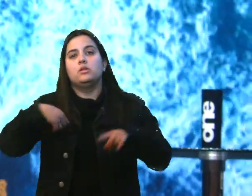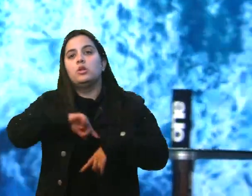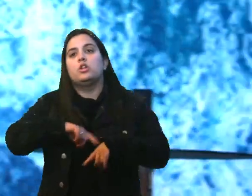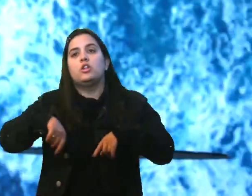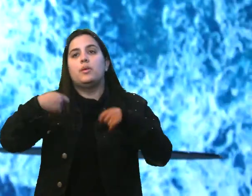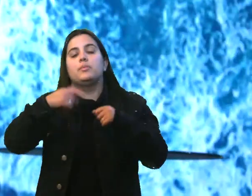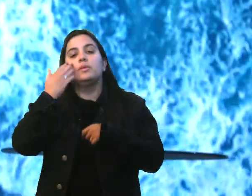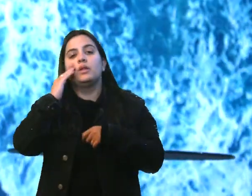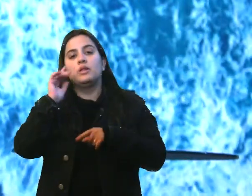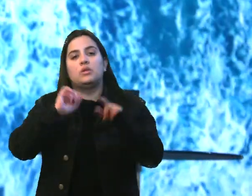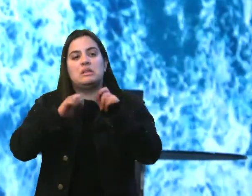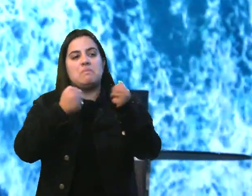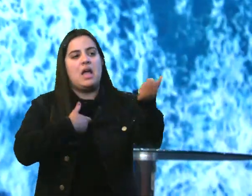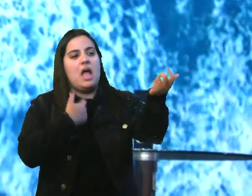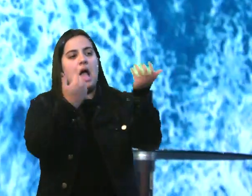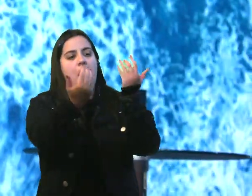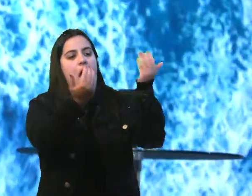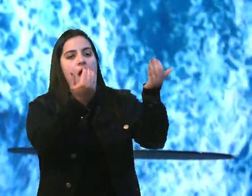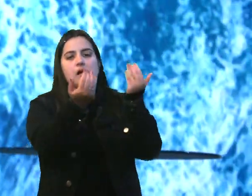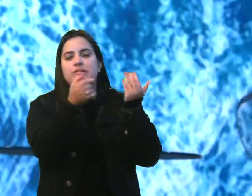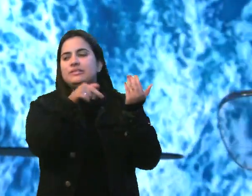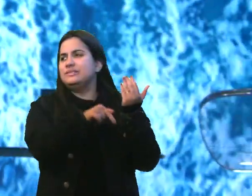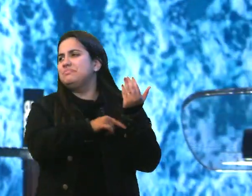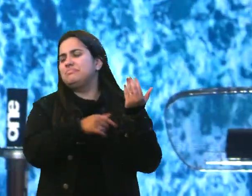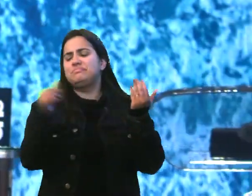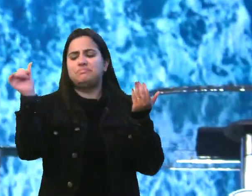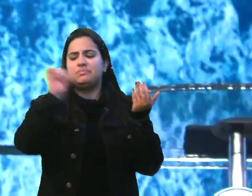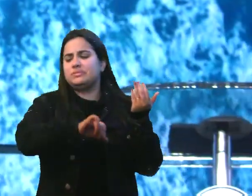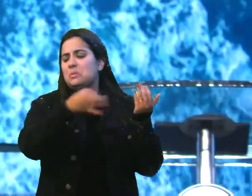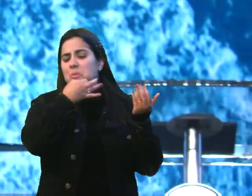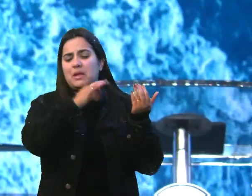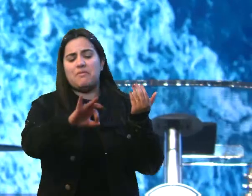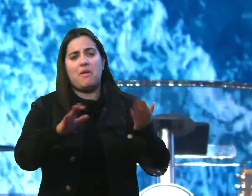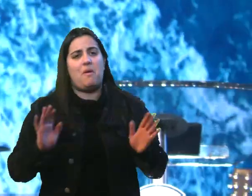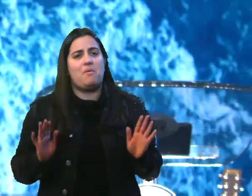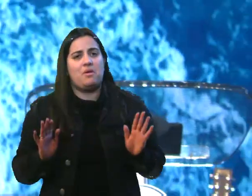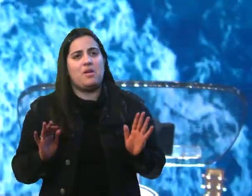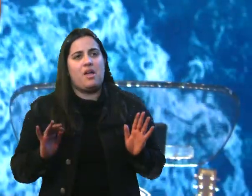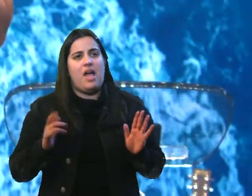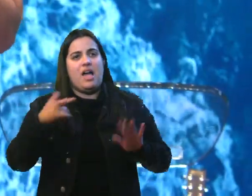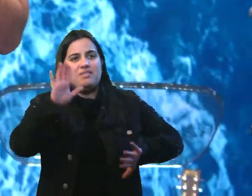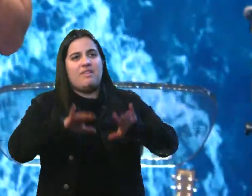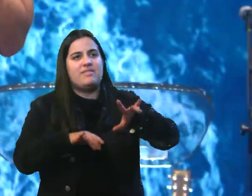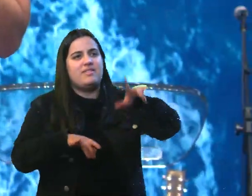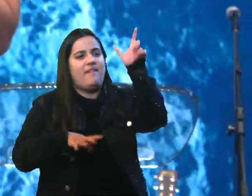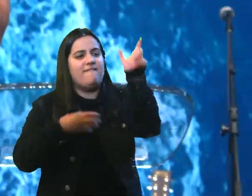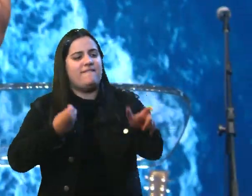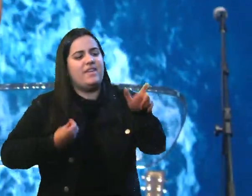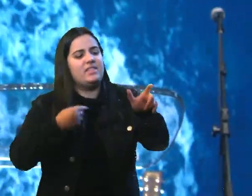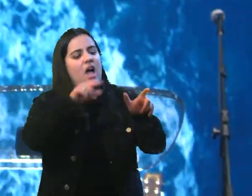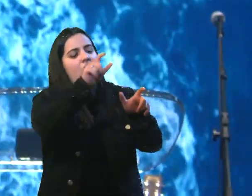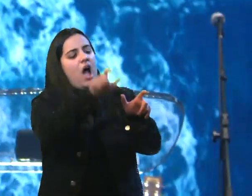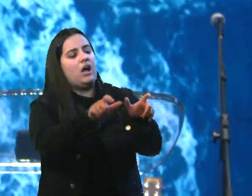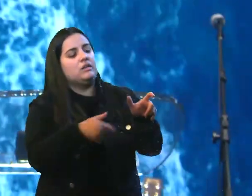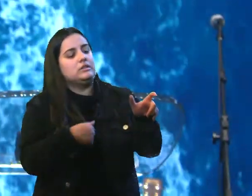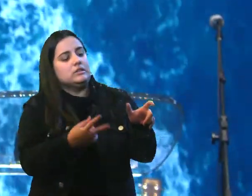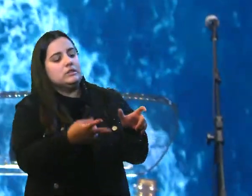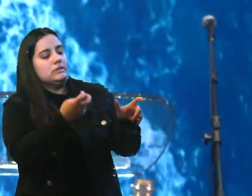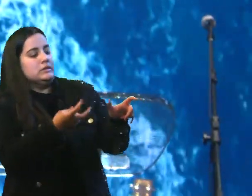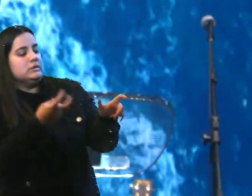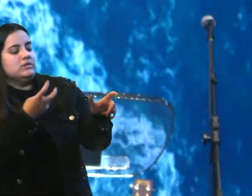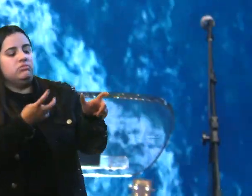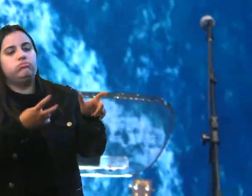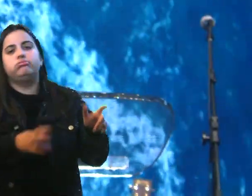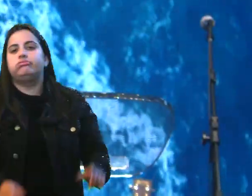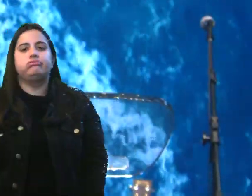comparação é um veneno que nós tomamos. De ficar olhando para a vida dos outros. E um caminho para esse veneno